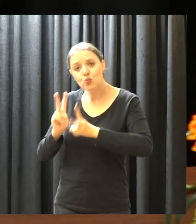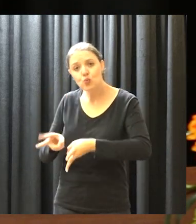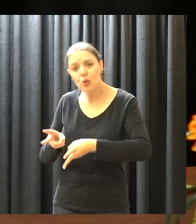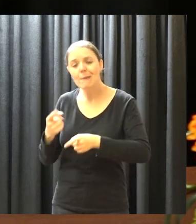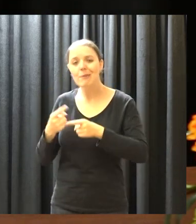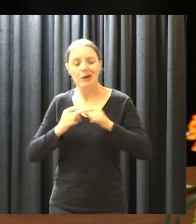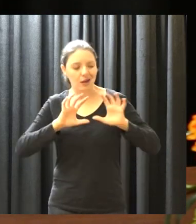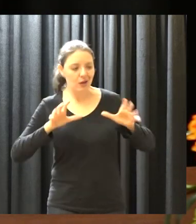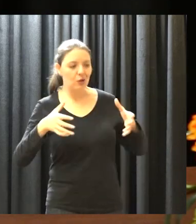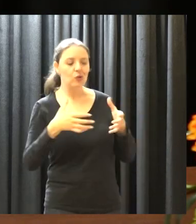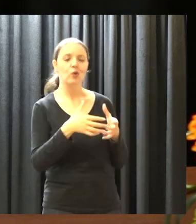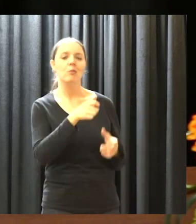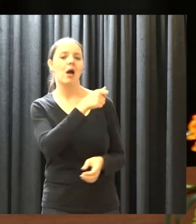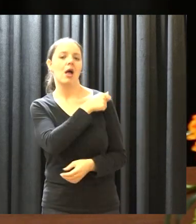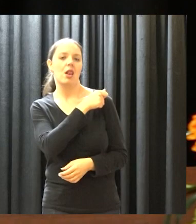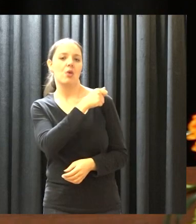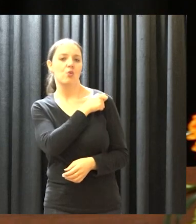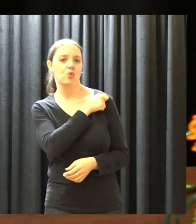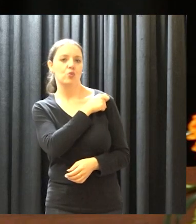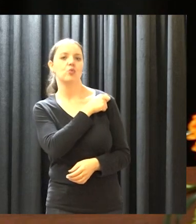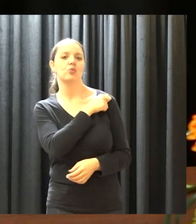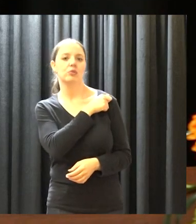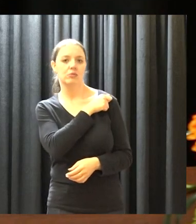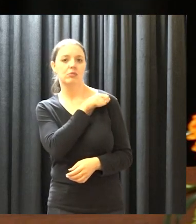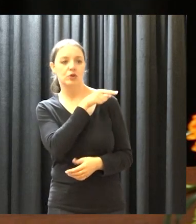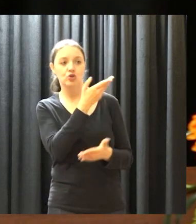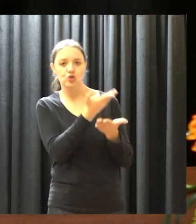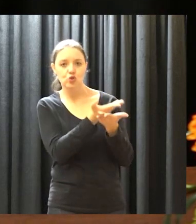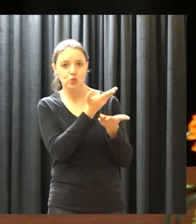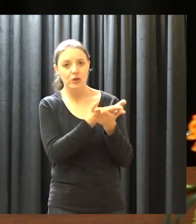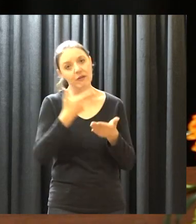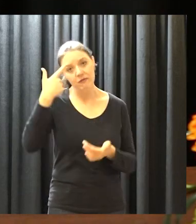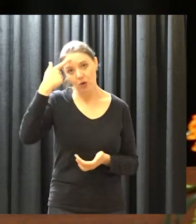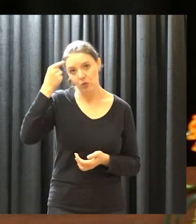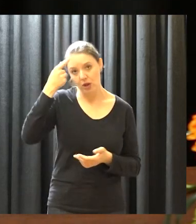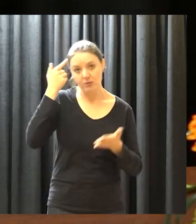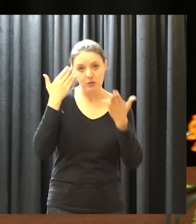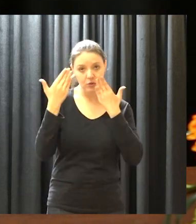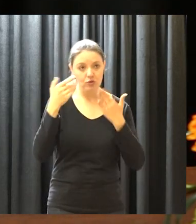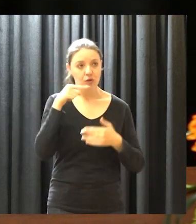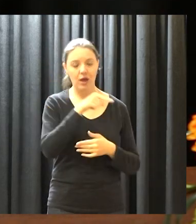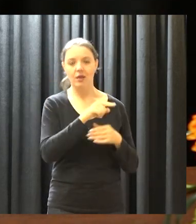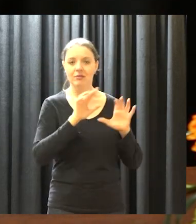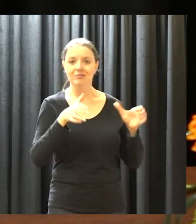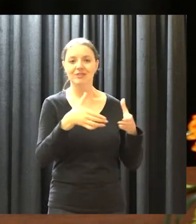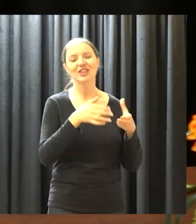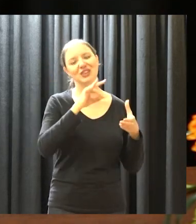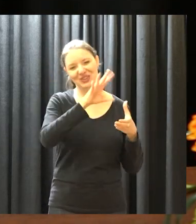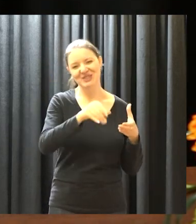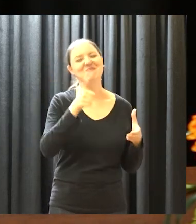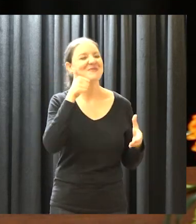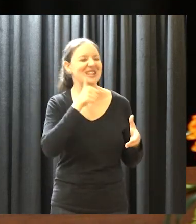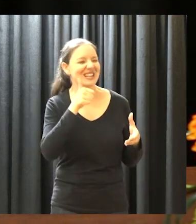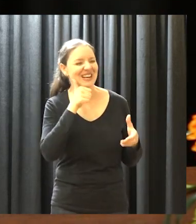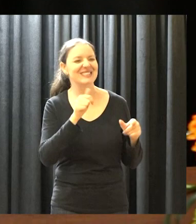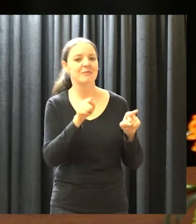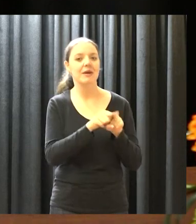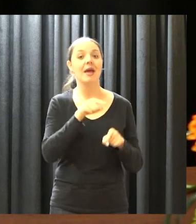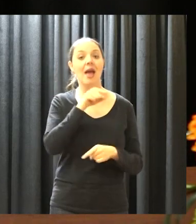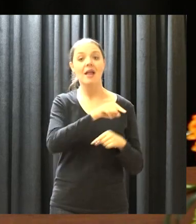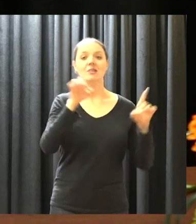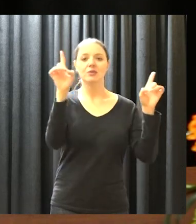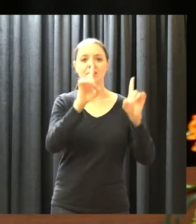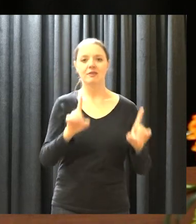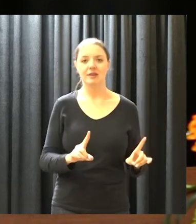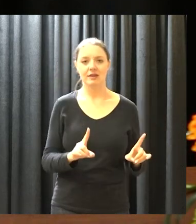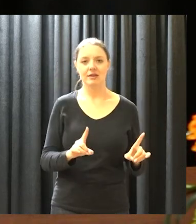pessoas, estudantes universitárias, também elas, são todas mulheres, também elas com deficiência,